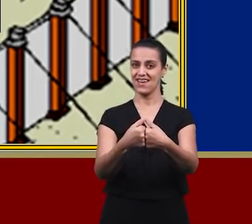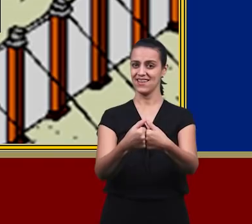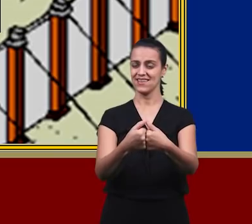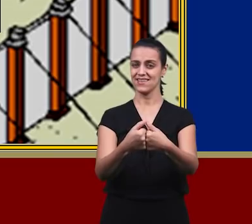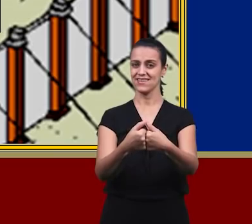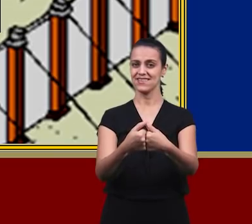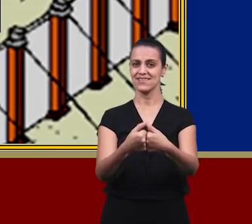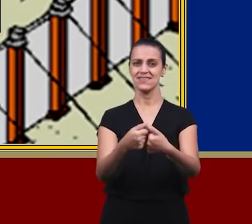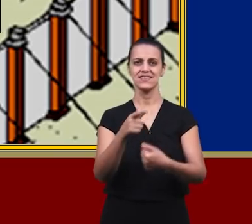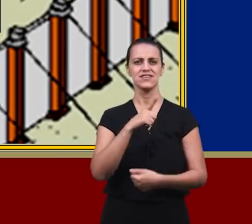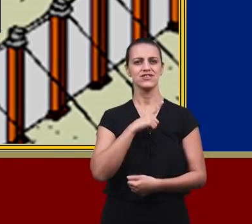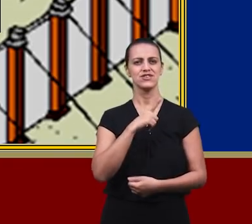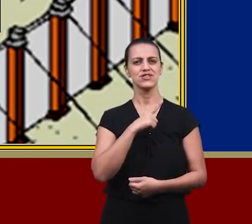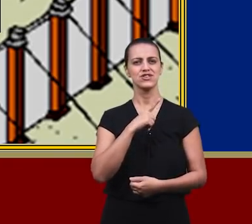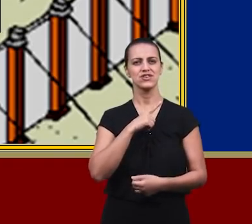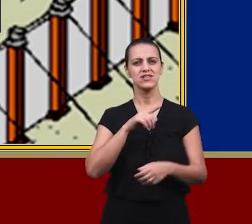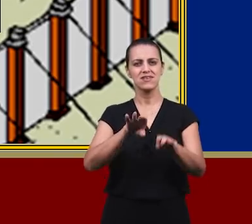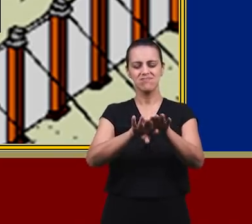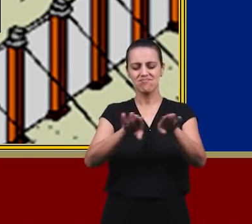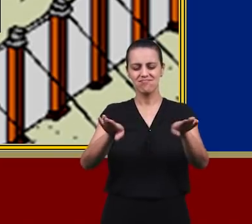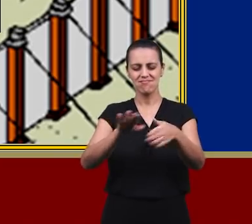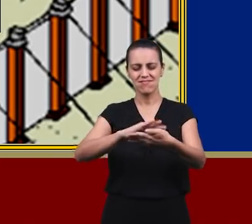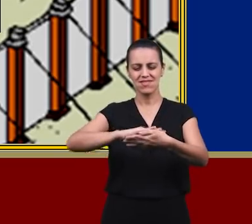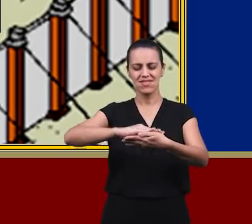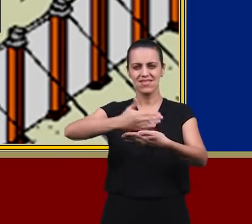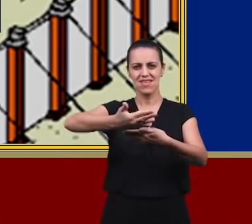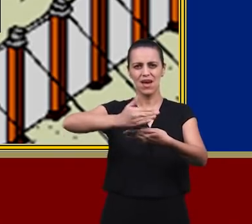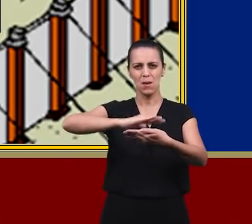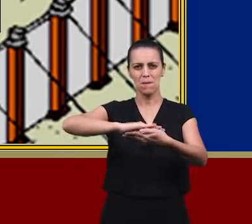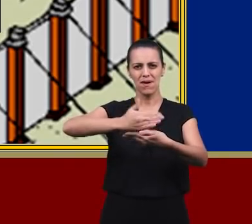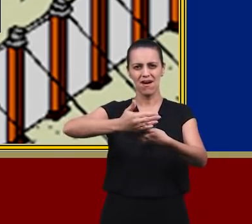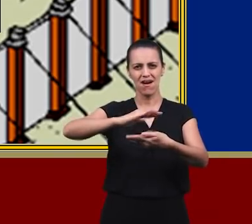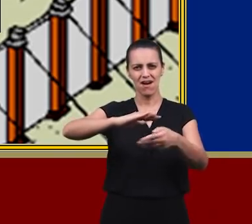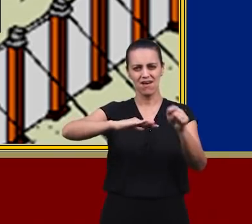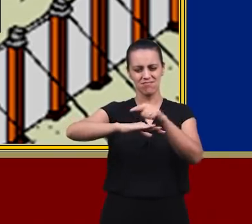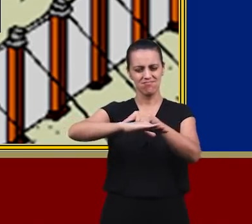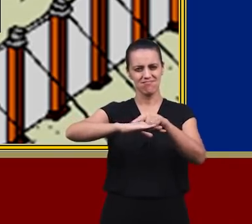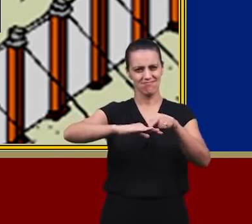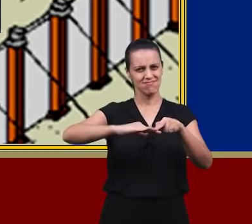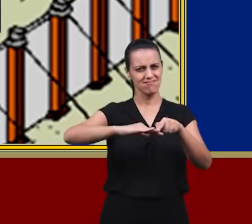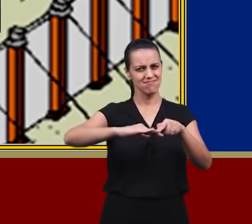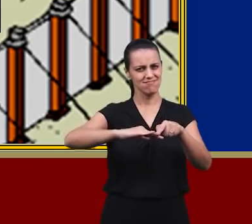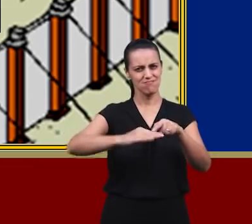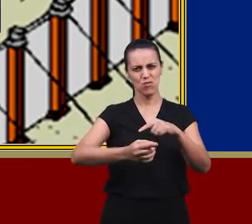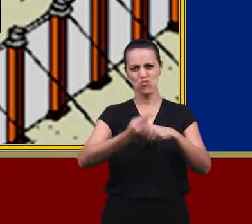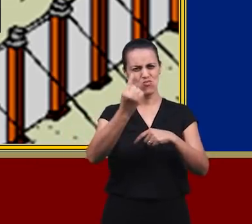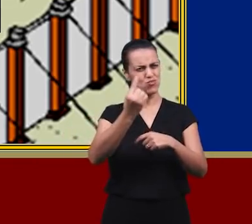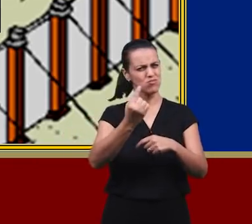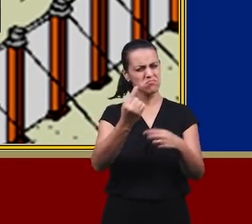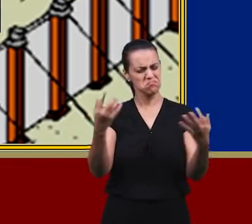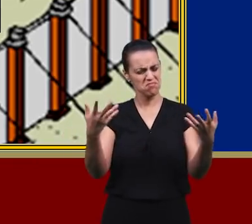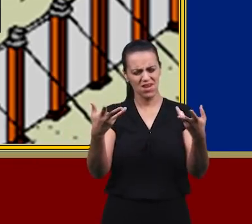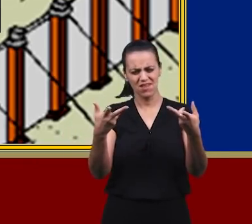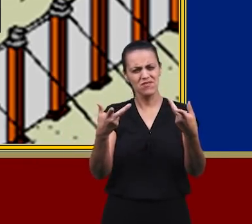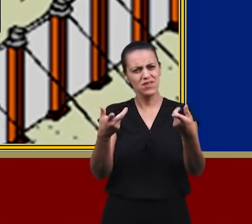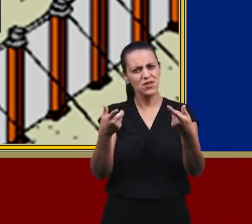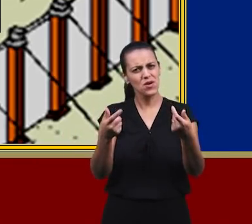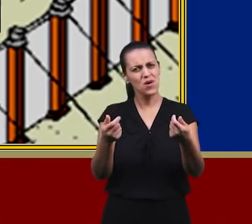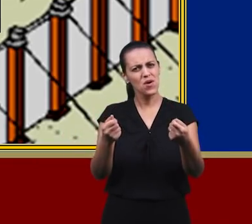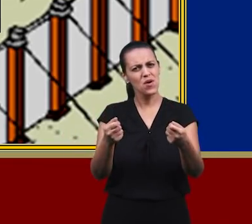como era a sua tampa, chamada de propiciatório, uma peça única,